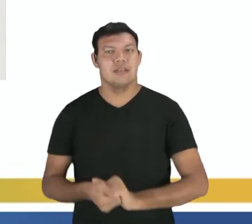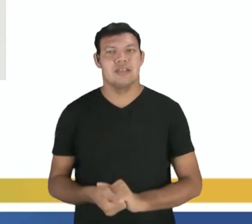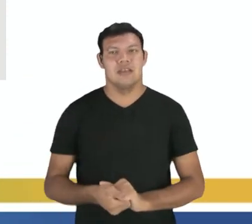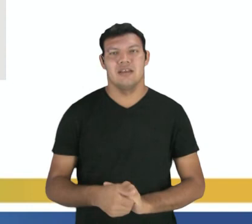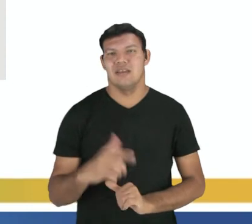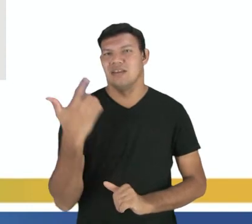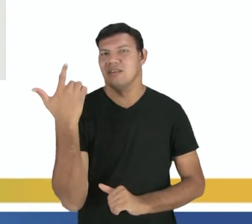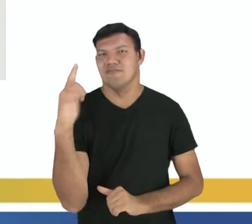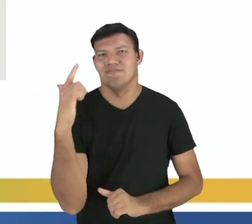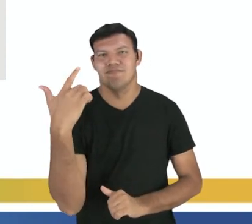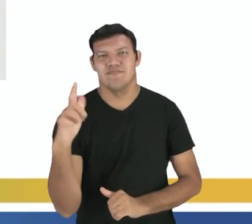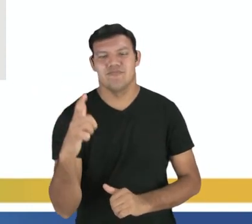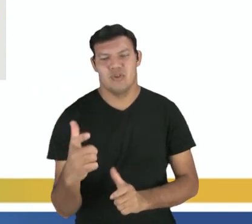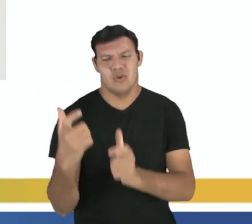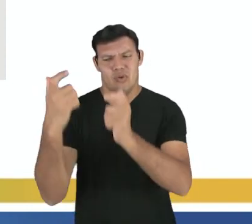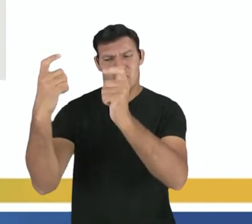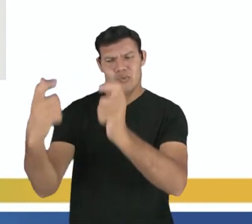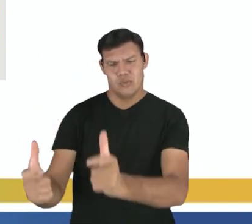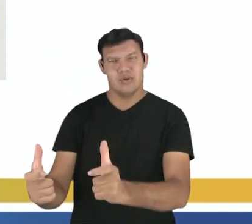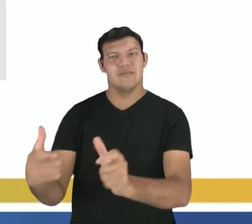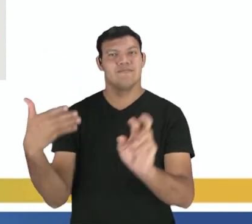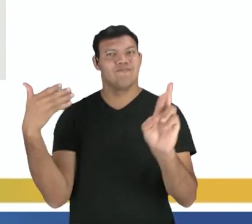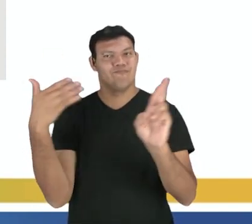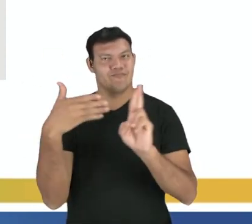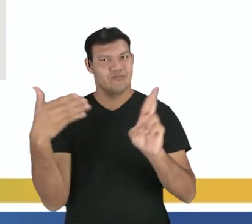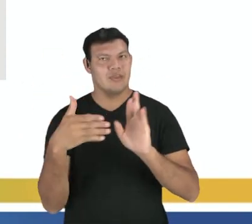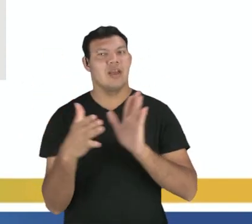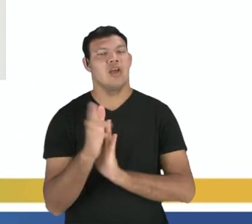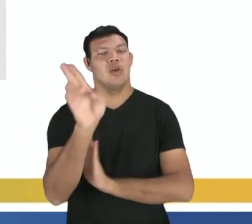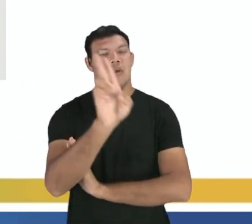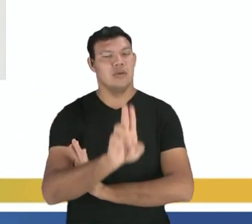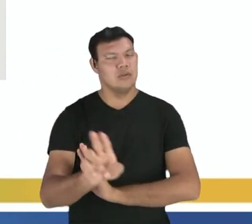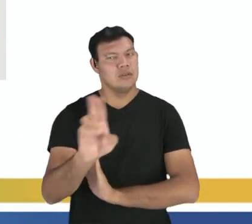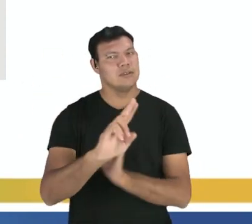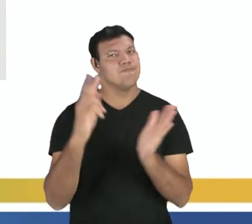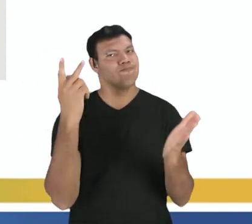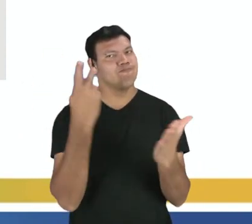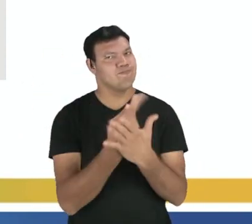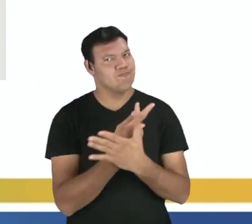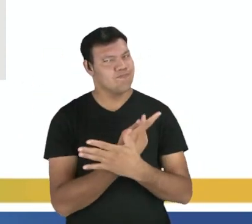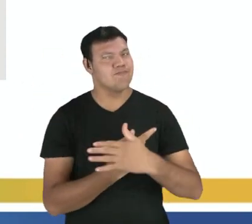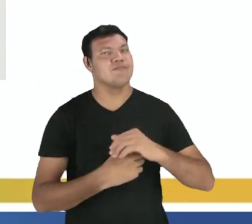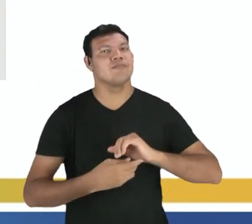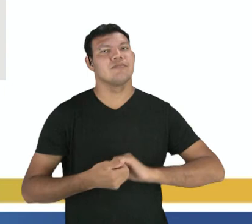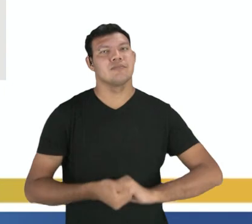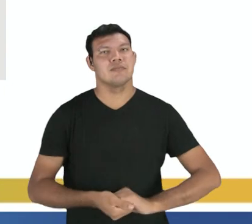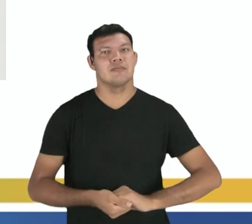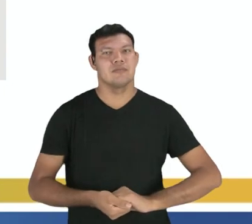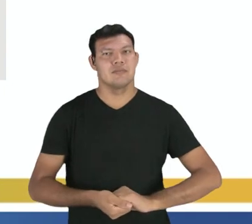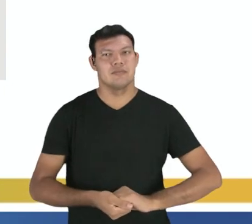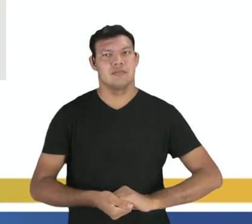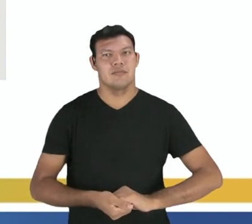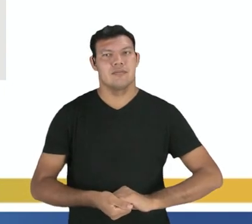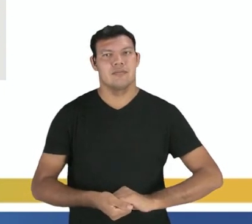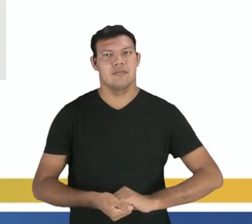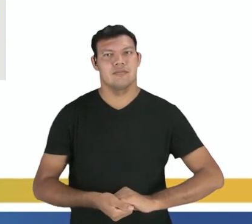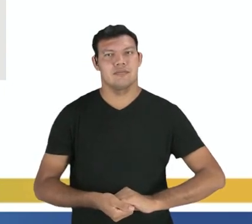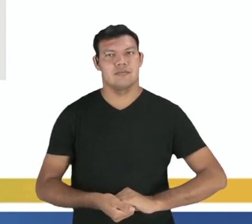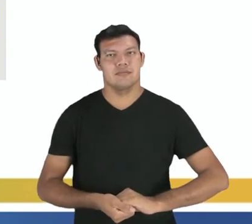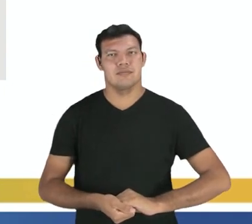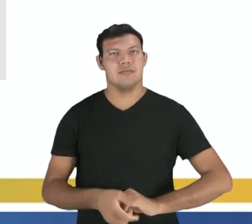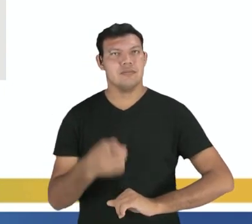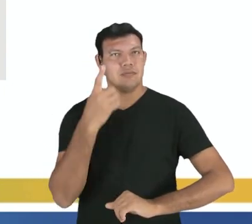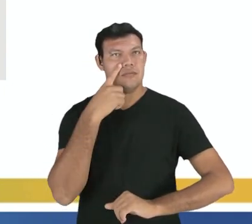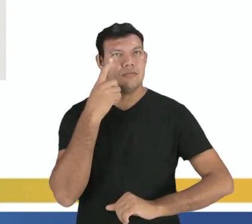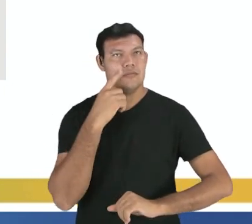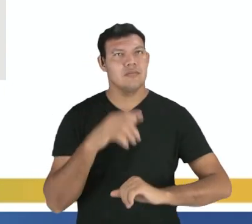não estiver retomando um lugar, está sendo usado de maneira equivocada, de maneira errada. Olhem só, gente, para